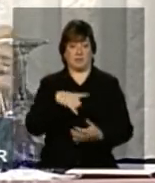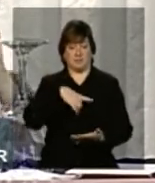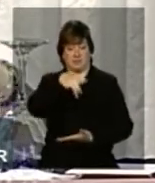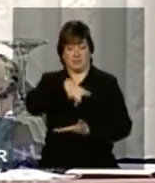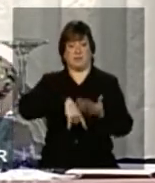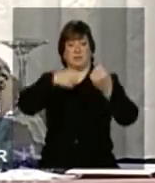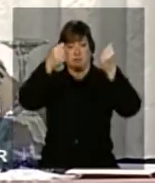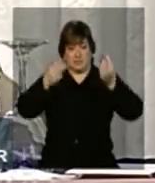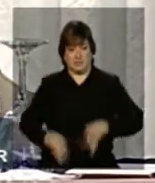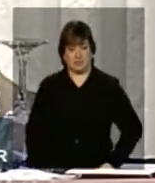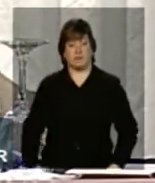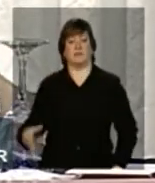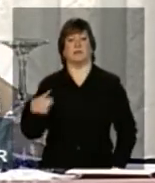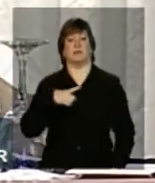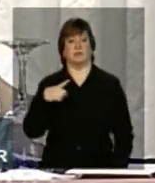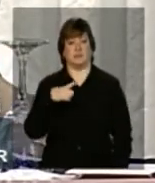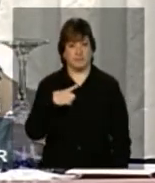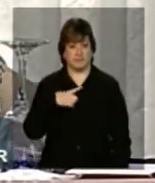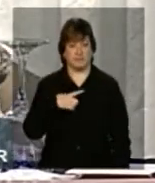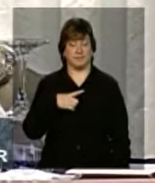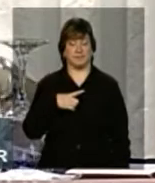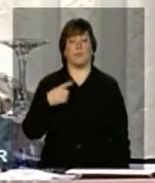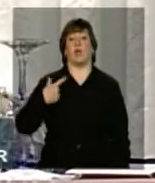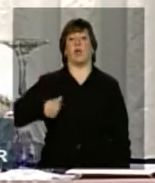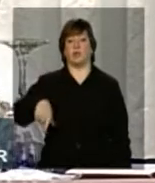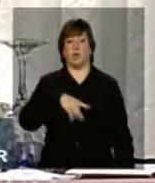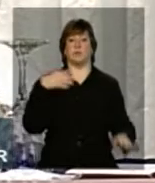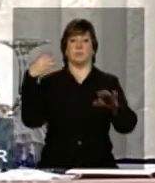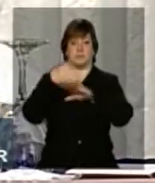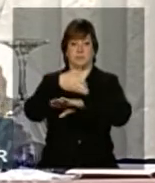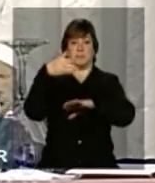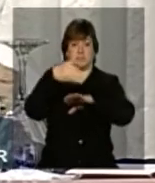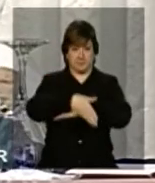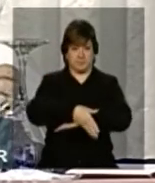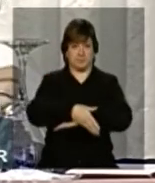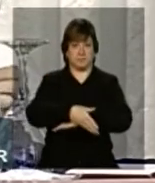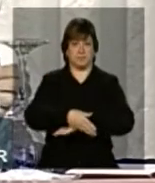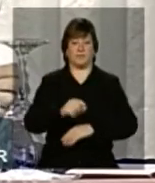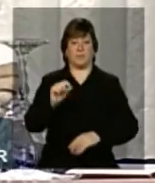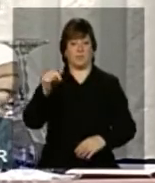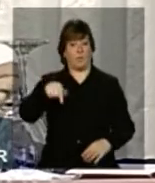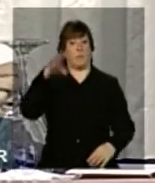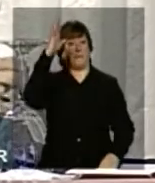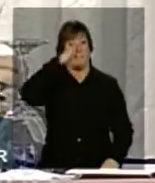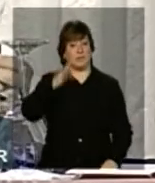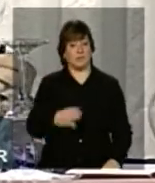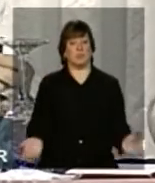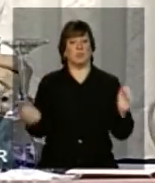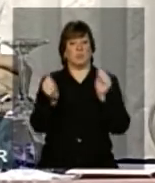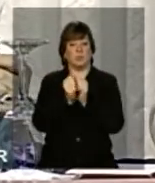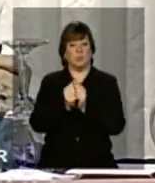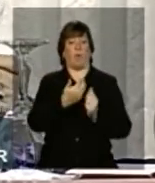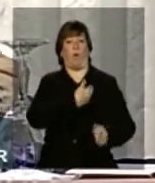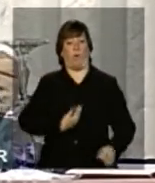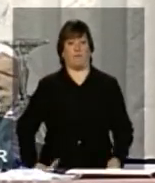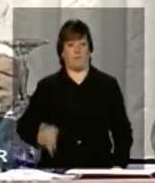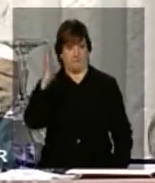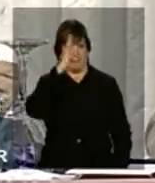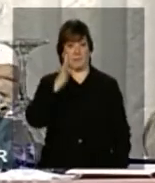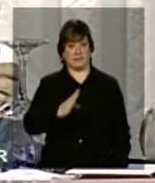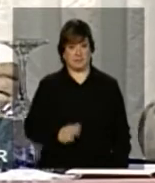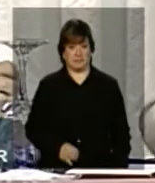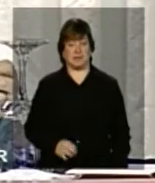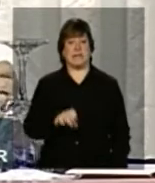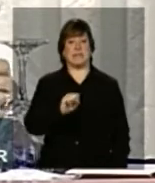relatório, que nós participamos, e no Brasil, junto ao governo brasileiro,